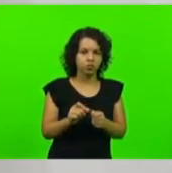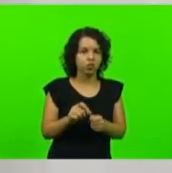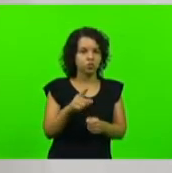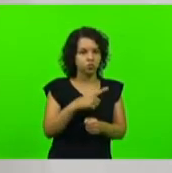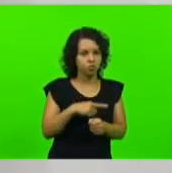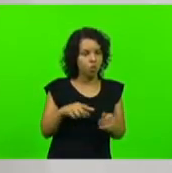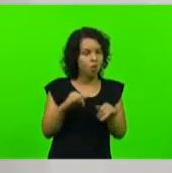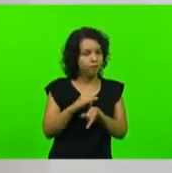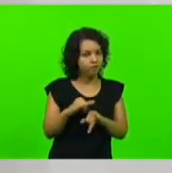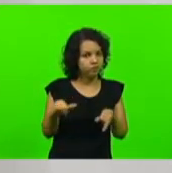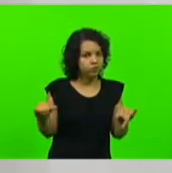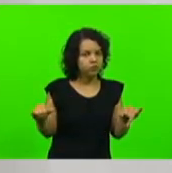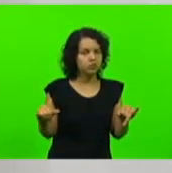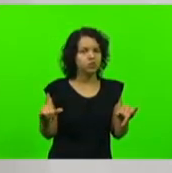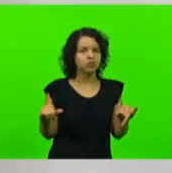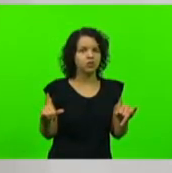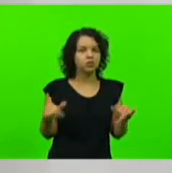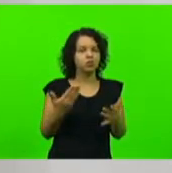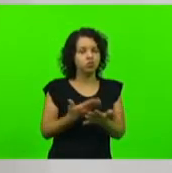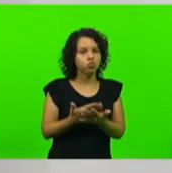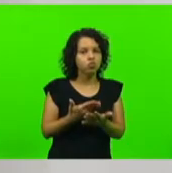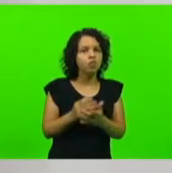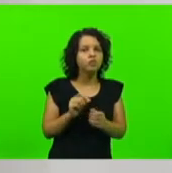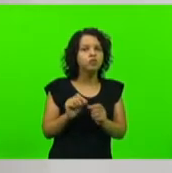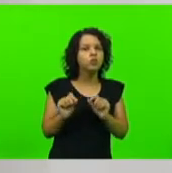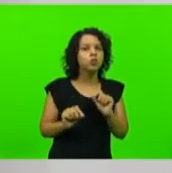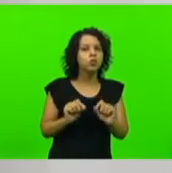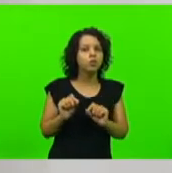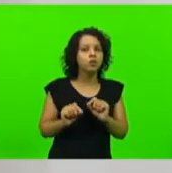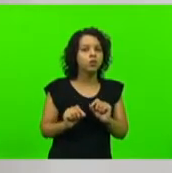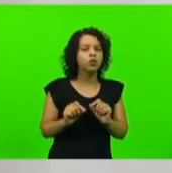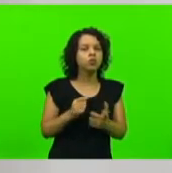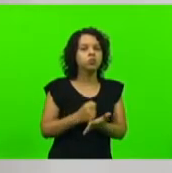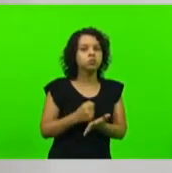um estudo do que poderia ser feito. E nós contratamos,